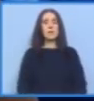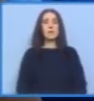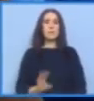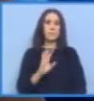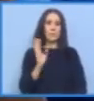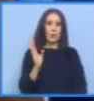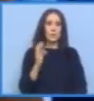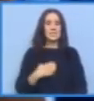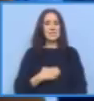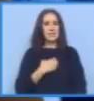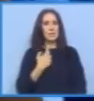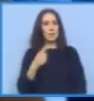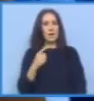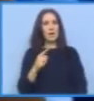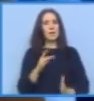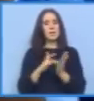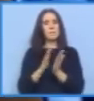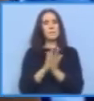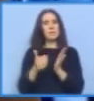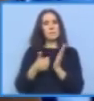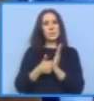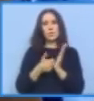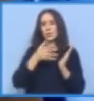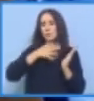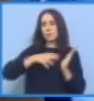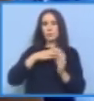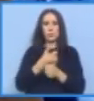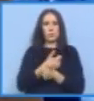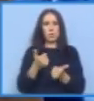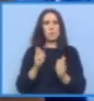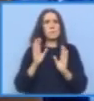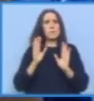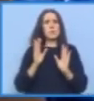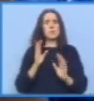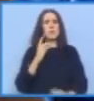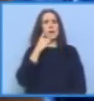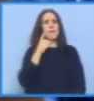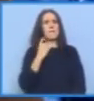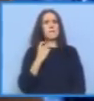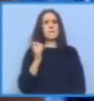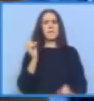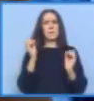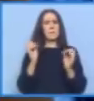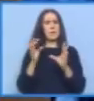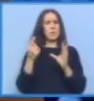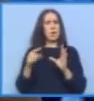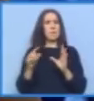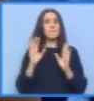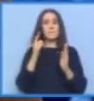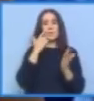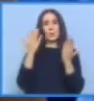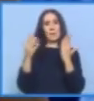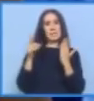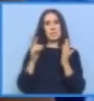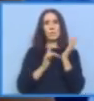pronto, isto tem o seu sentido e os biblistas explicam e tudo bem. Mas, à primeira vista, poderia haver qualquer coisa de mágico. E então, comparando isso